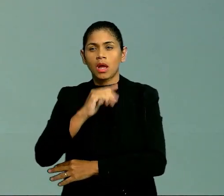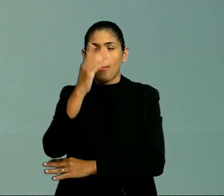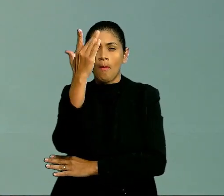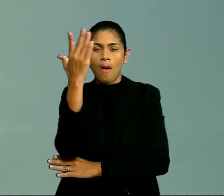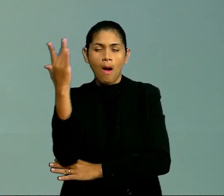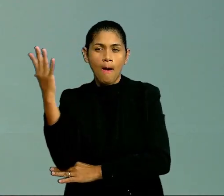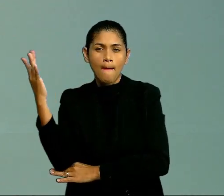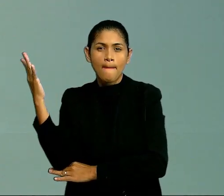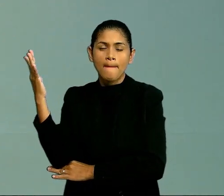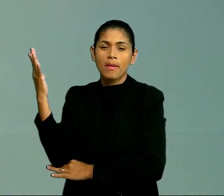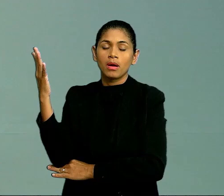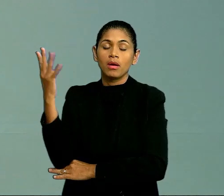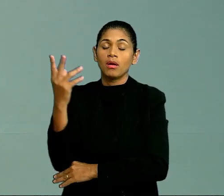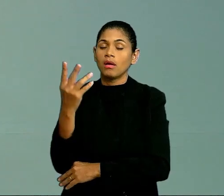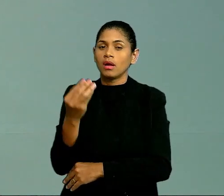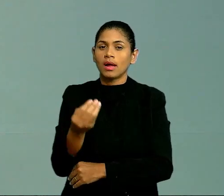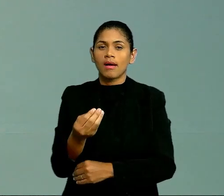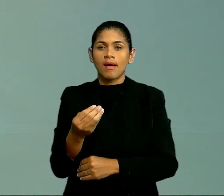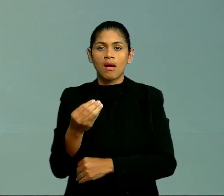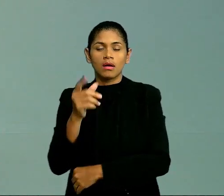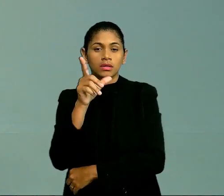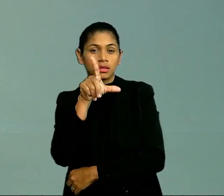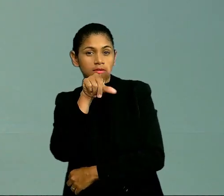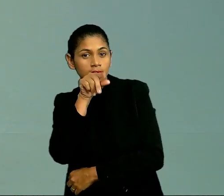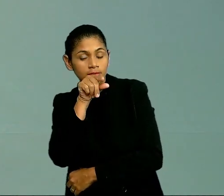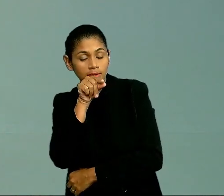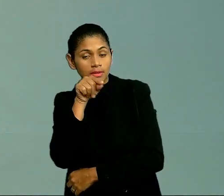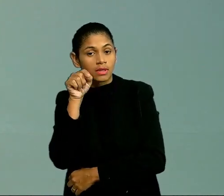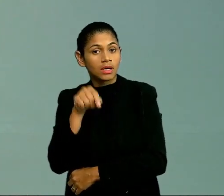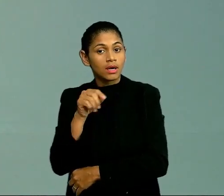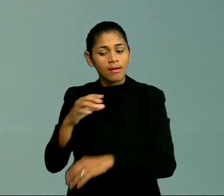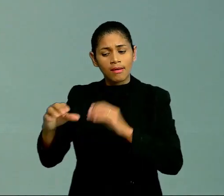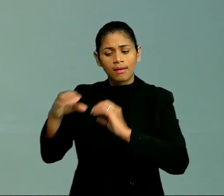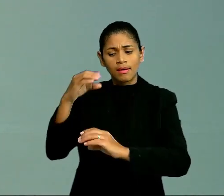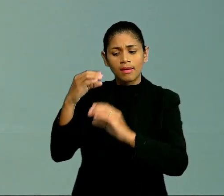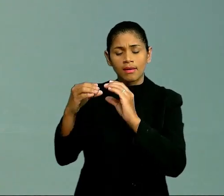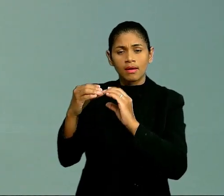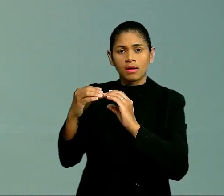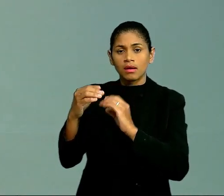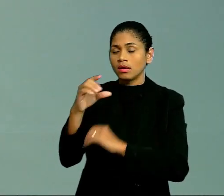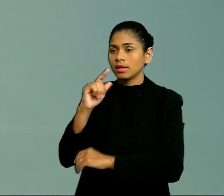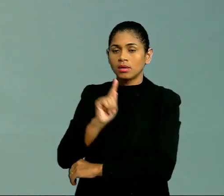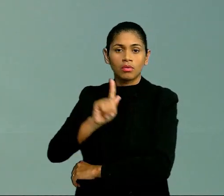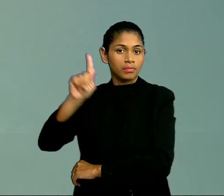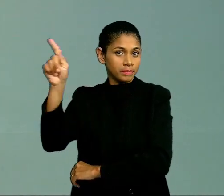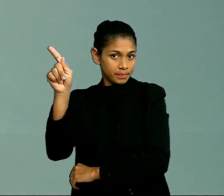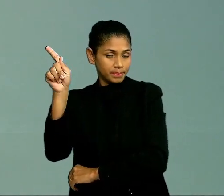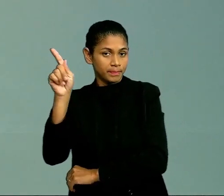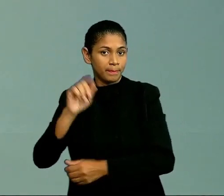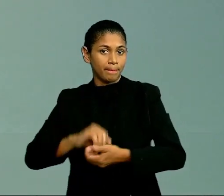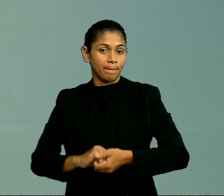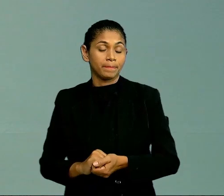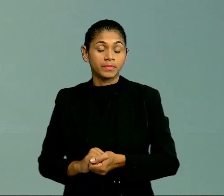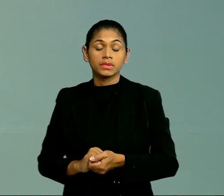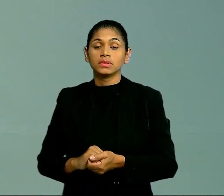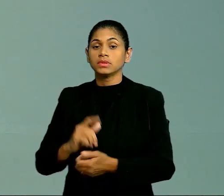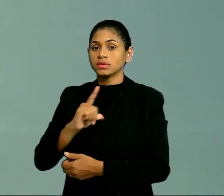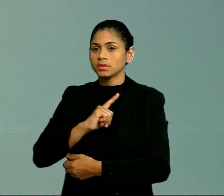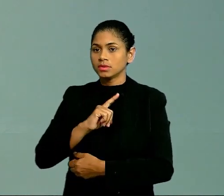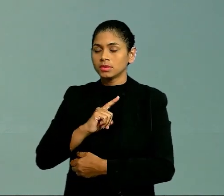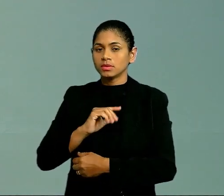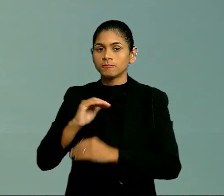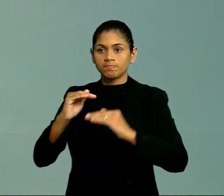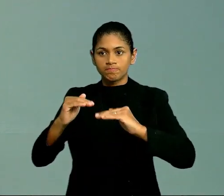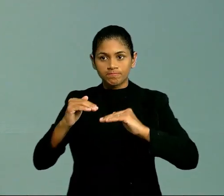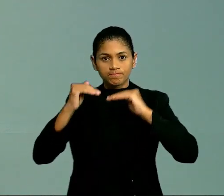aqui gorjeiam, não gorjeiam como lá. Então, observa que eu tenho a idealização, eu tenho essa exaltação da nação brasileira, e aqui eu já